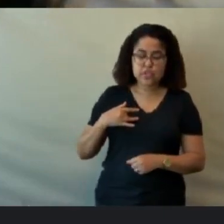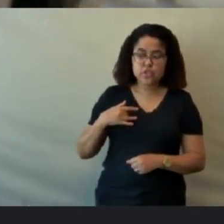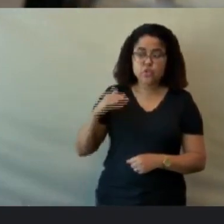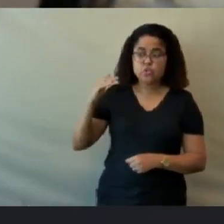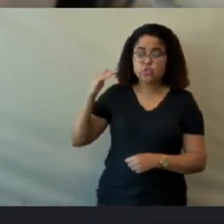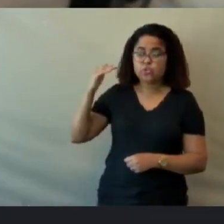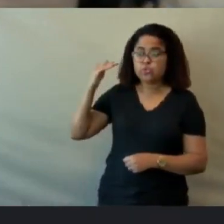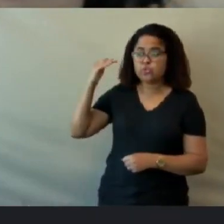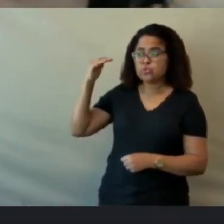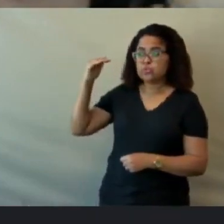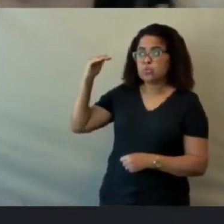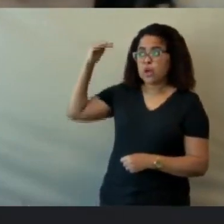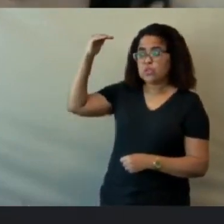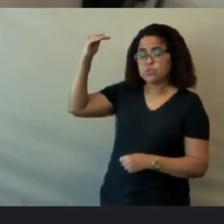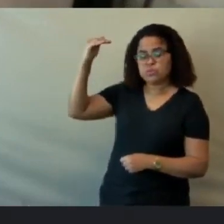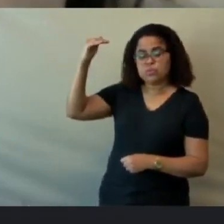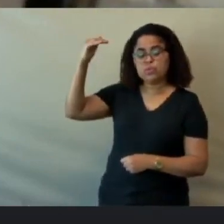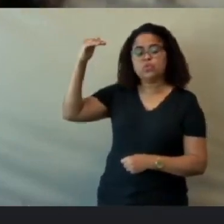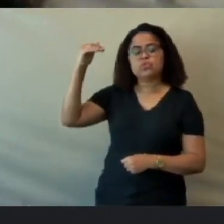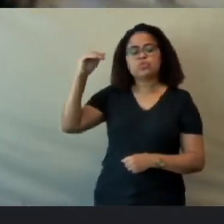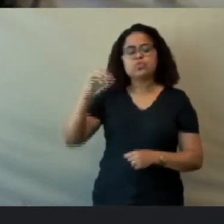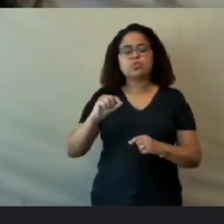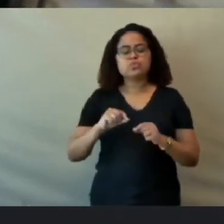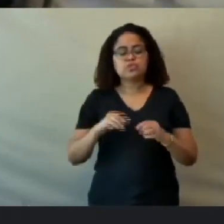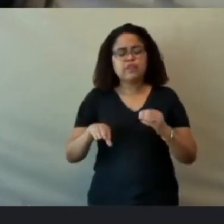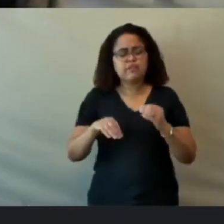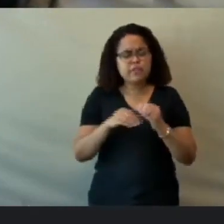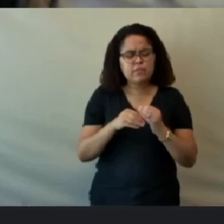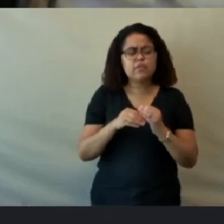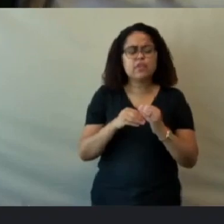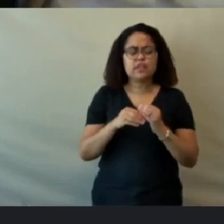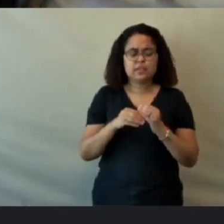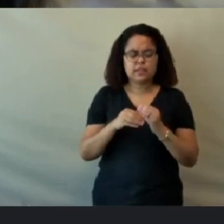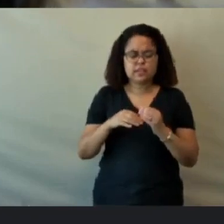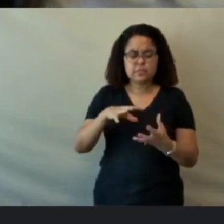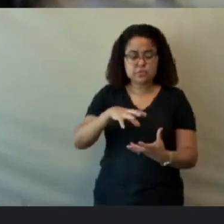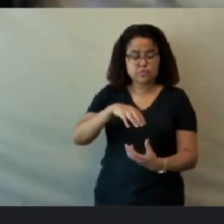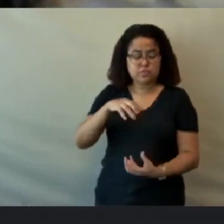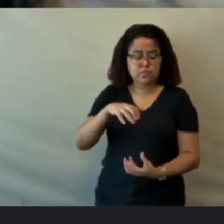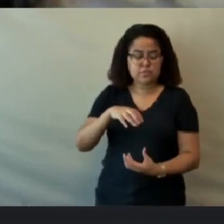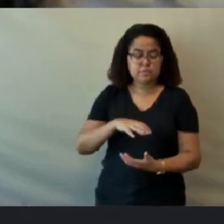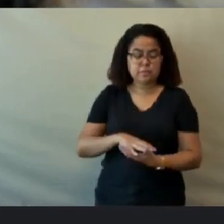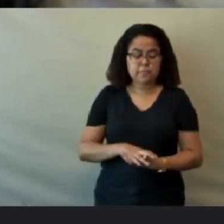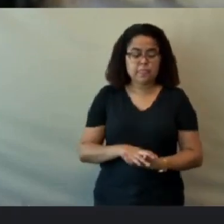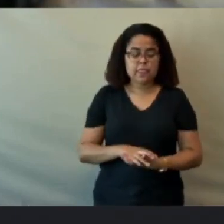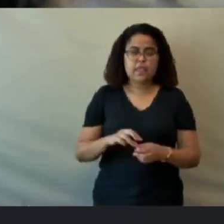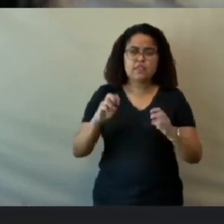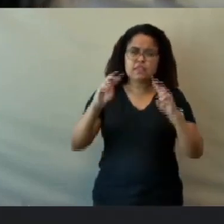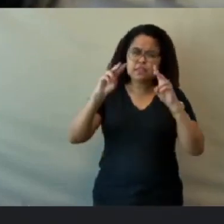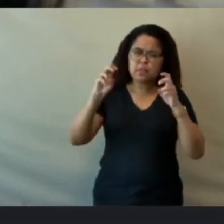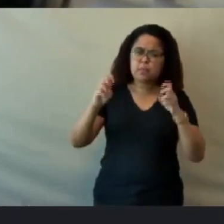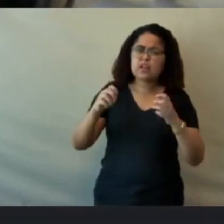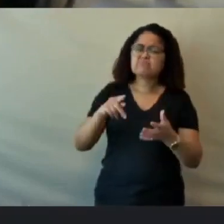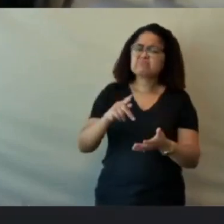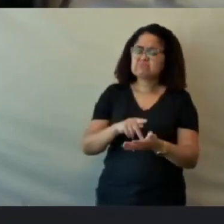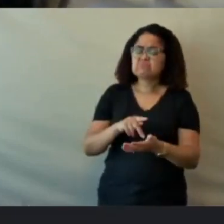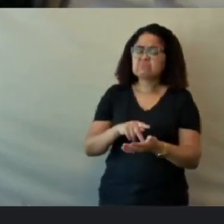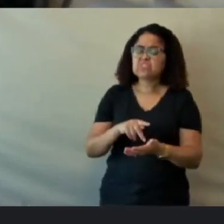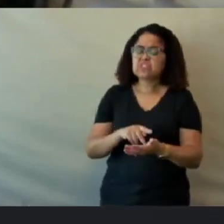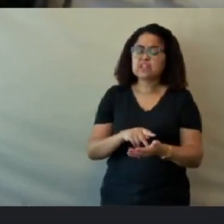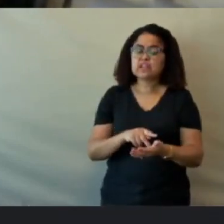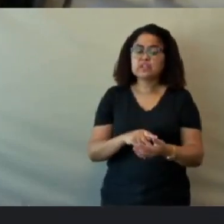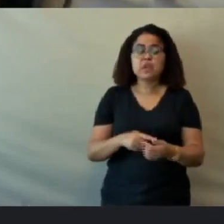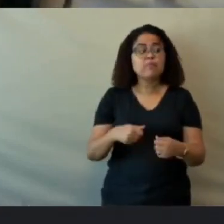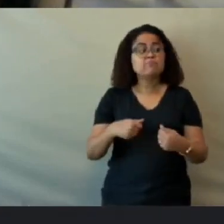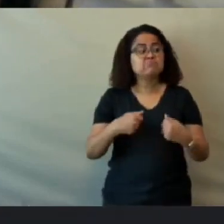mas só para dizer um pouco da importância dessa temática que realmente precisamos avançar